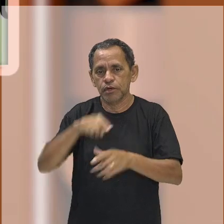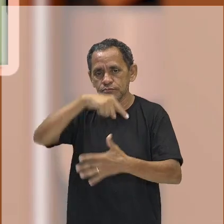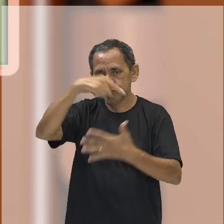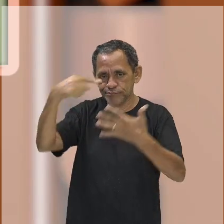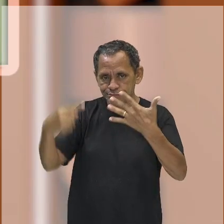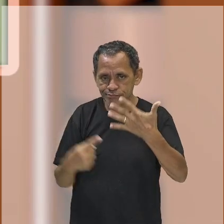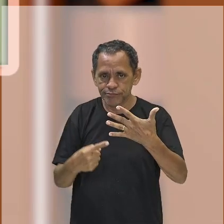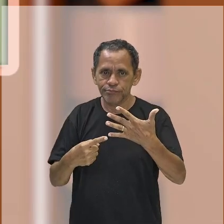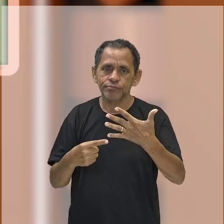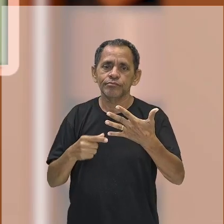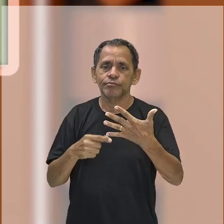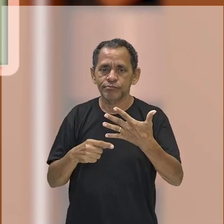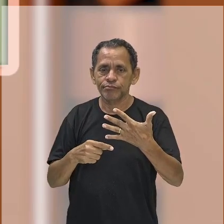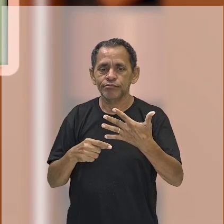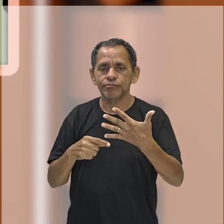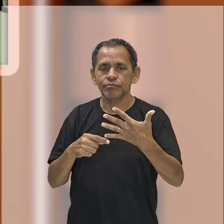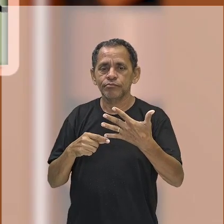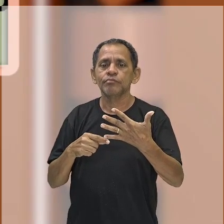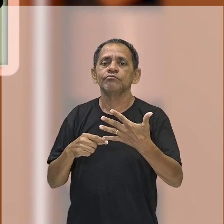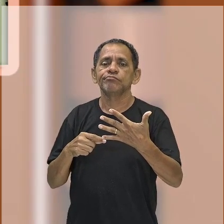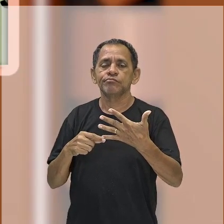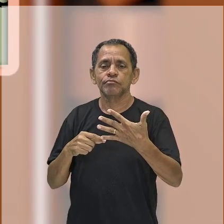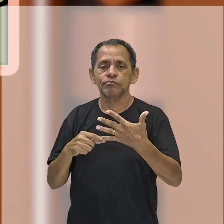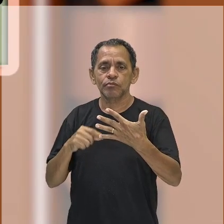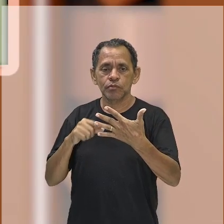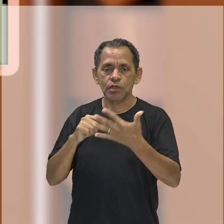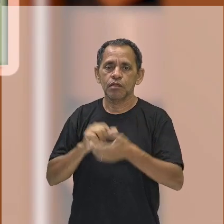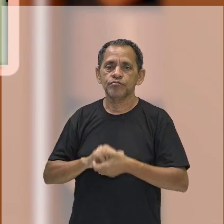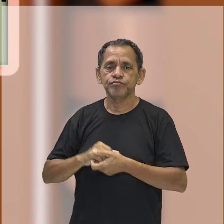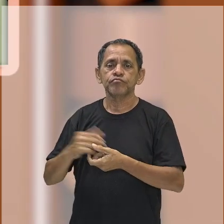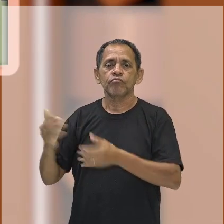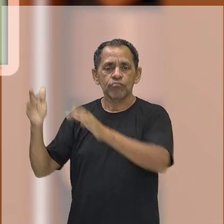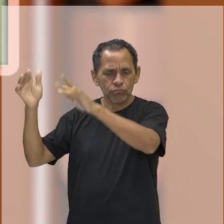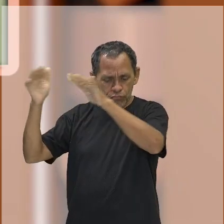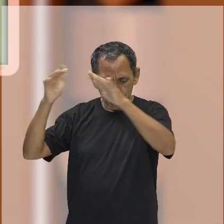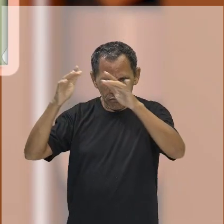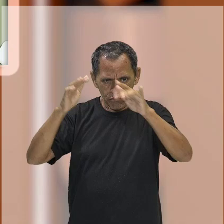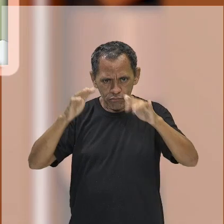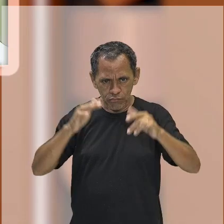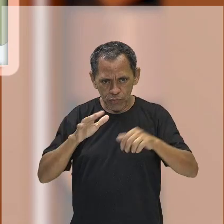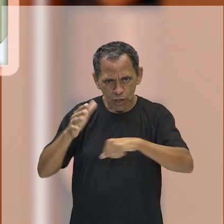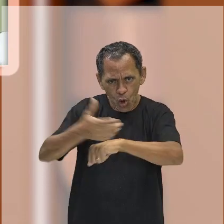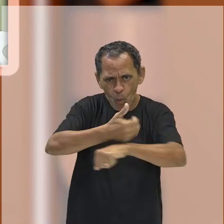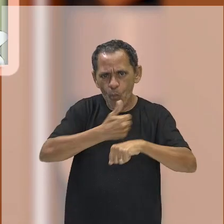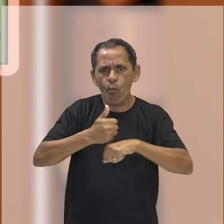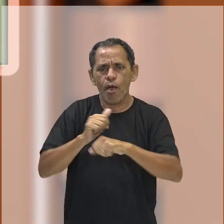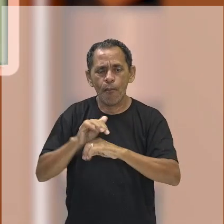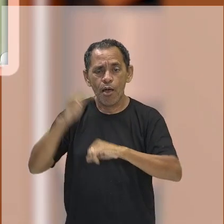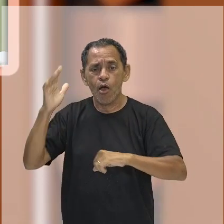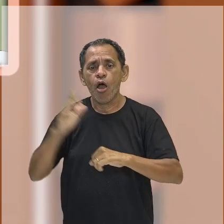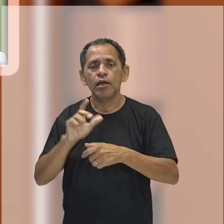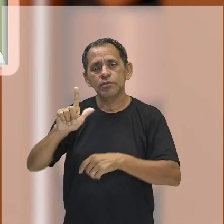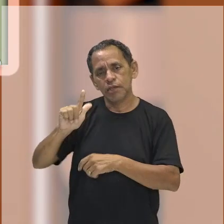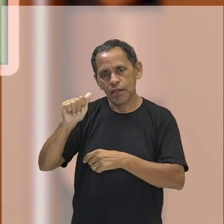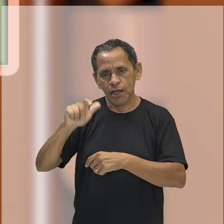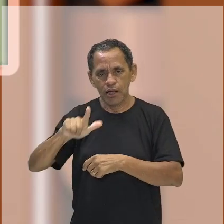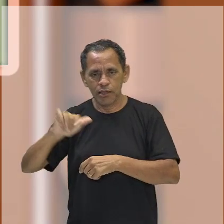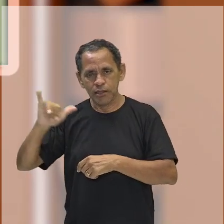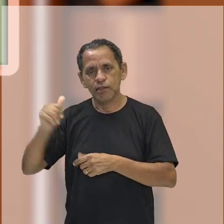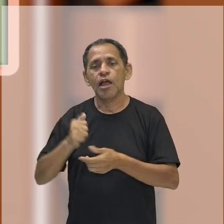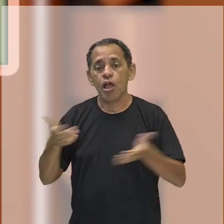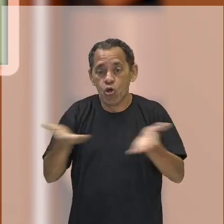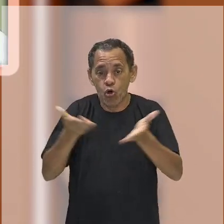Francos, saíram da região próxima à foz do rio Reno e dominaram a maior parte da Gália, atual França.